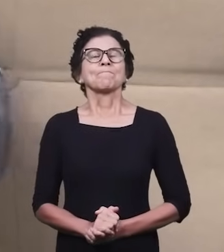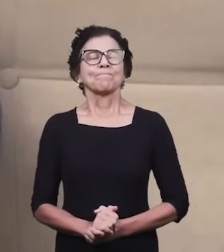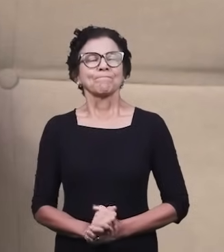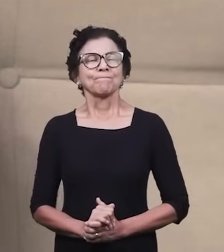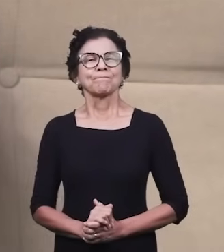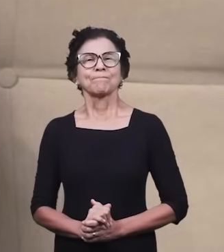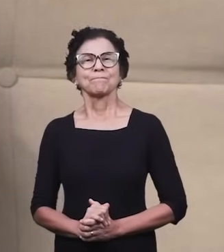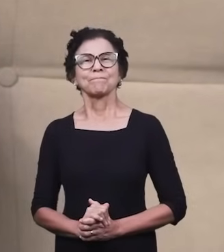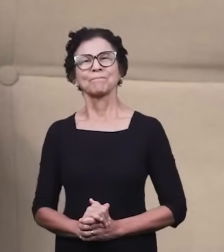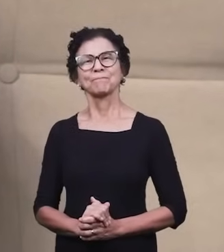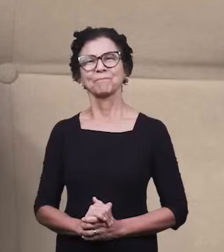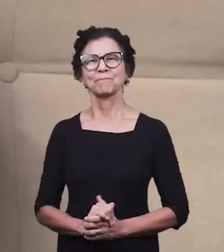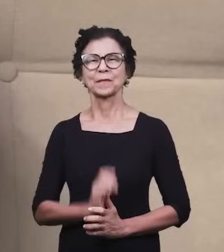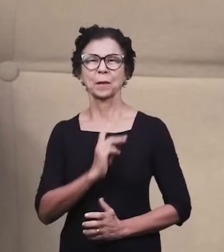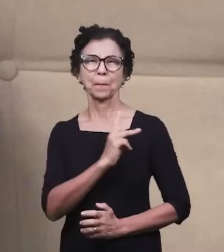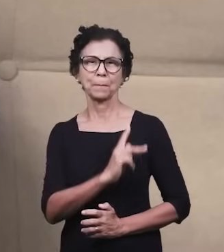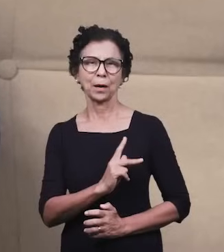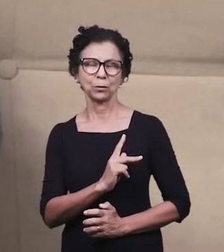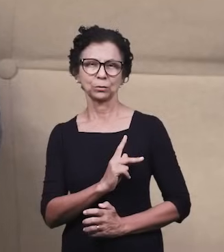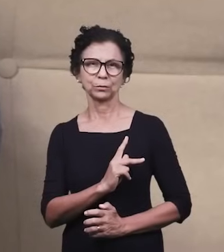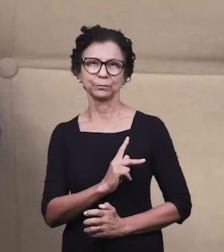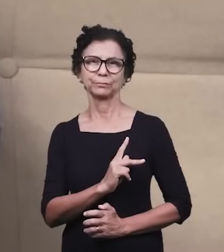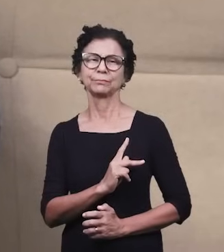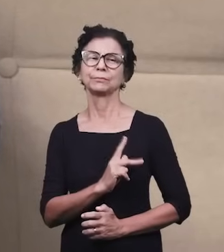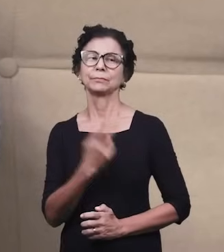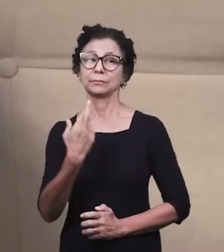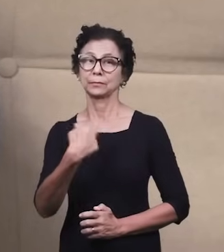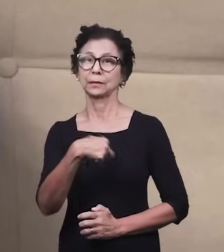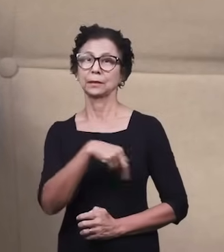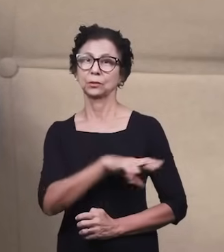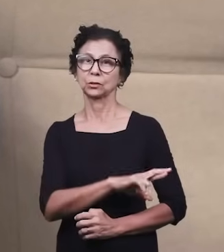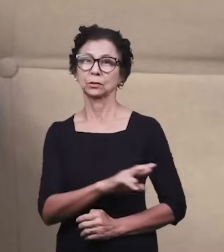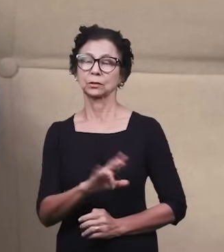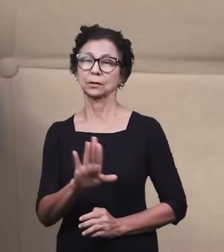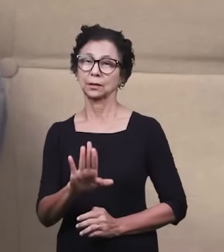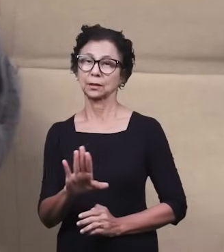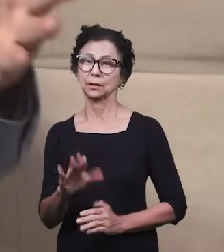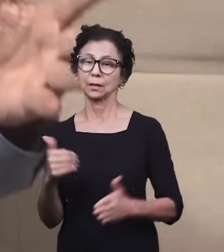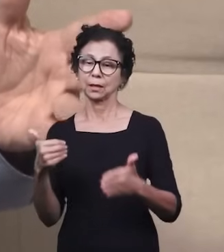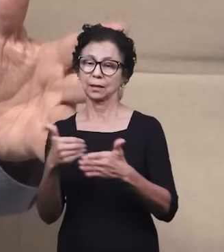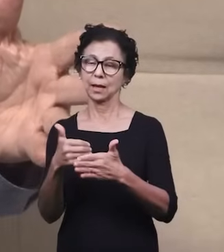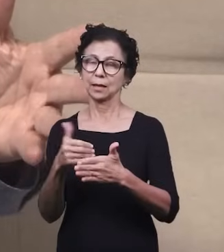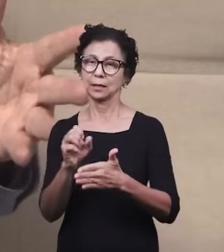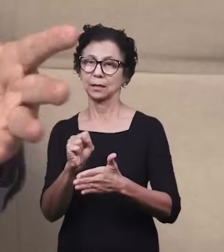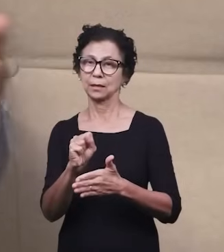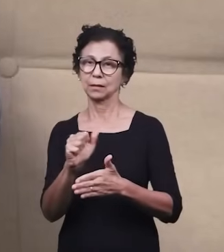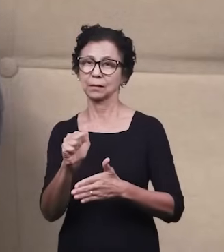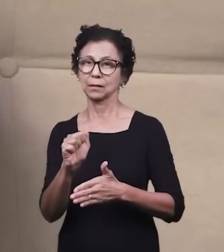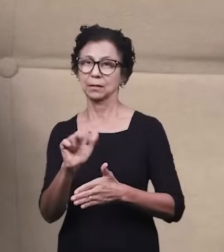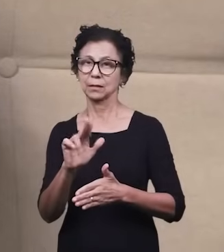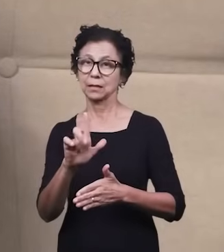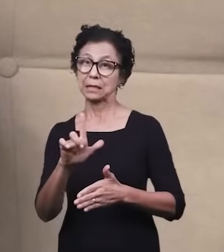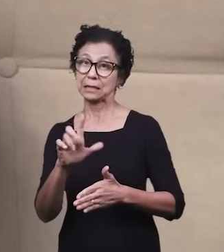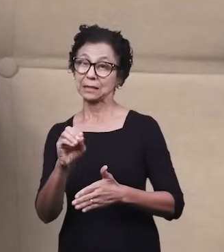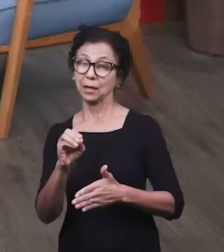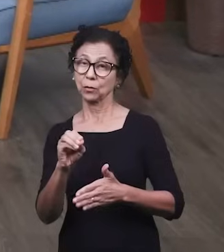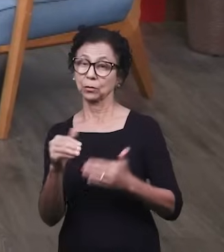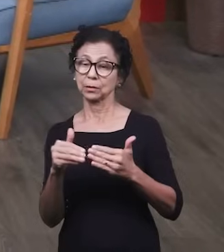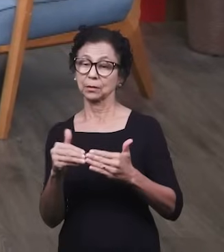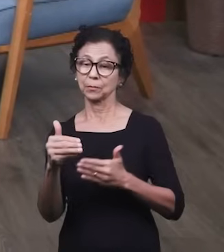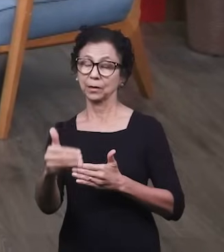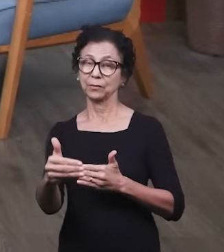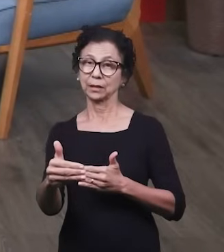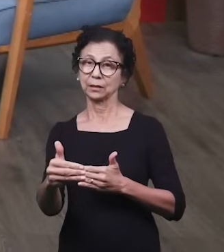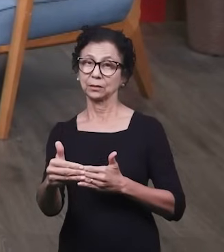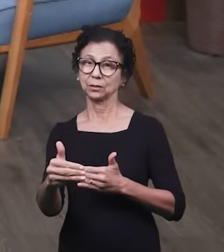sincero religioso, Paulo. Até então, Saulo. Até então, Saulo. Né? Mas agora,